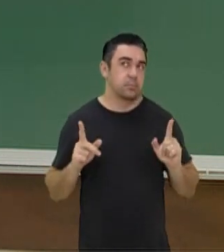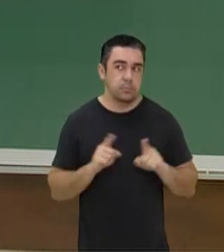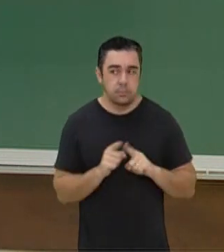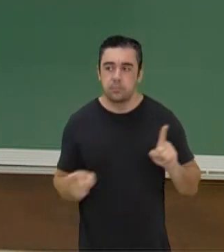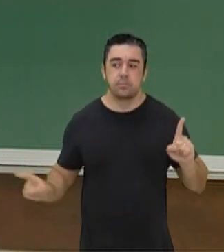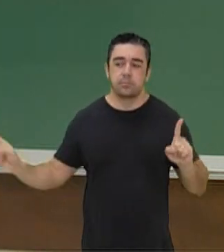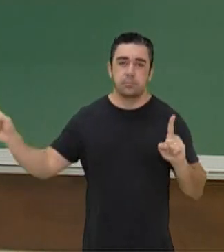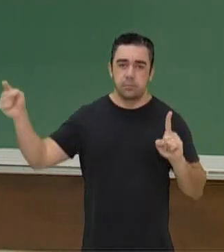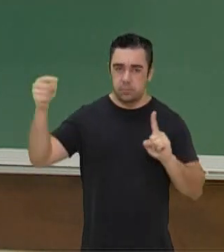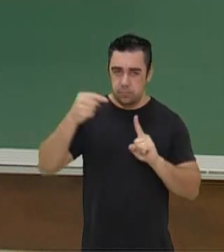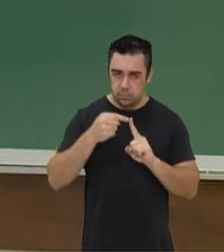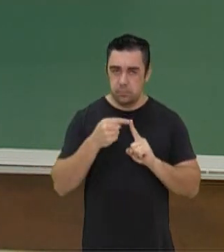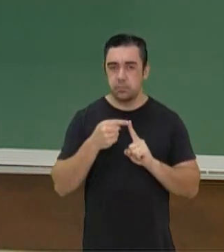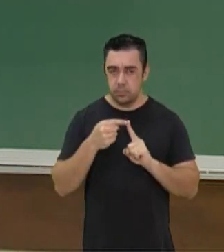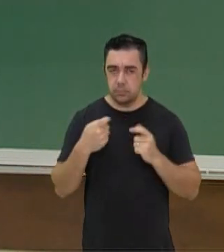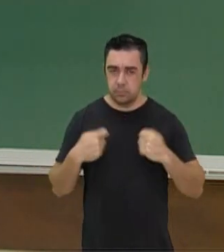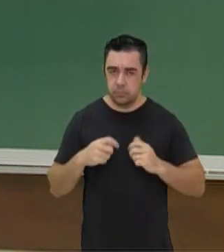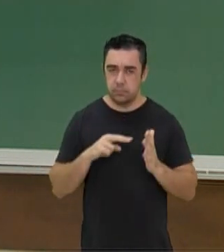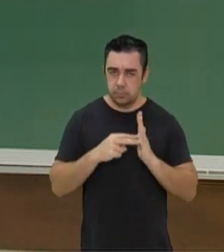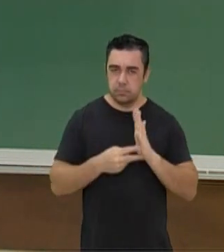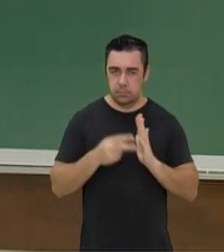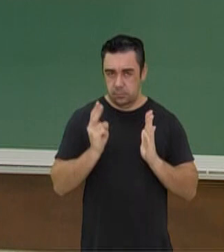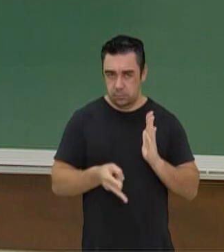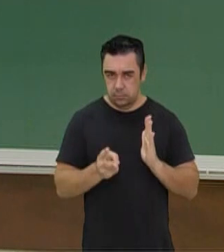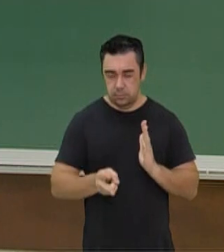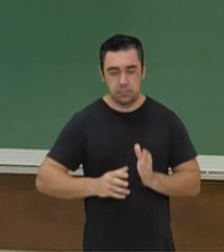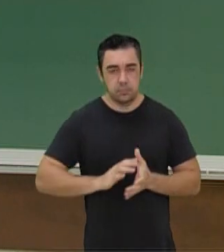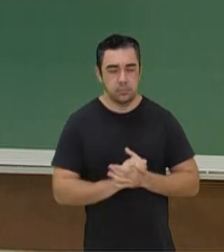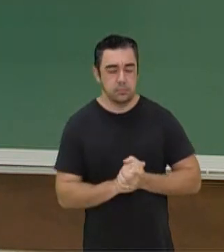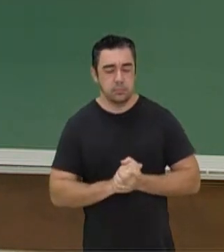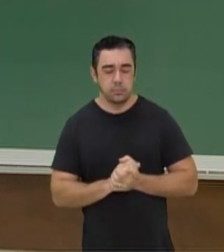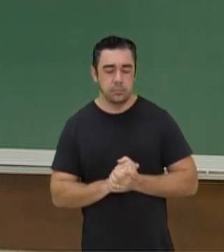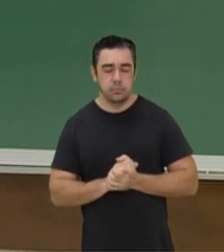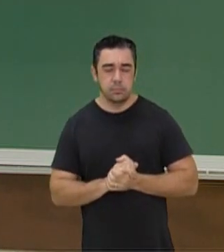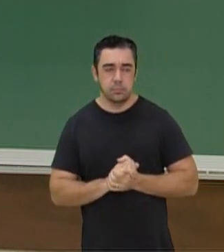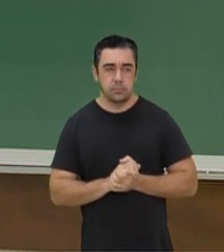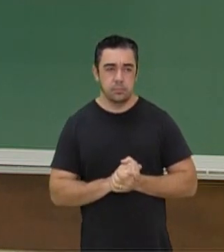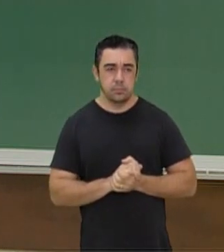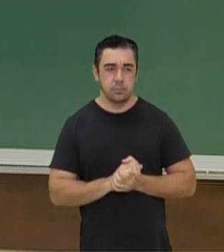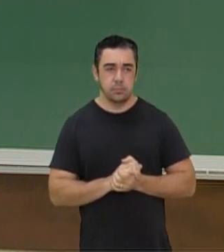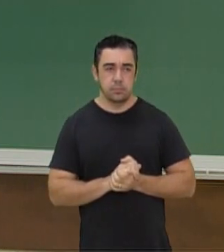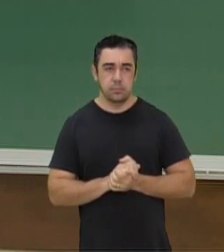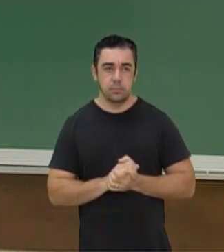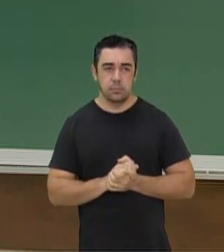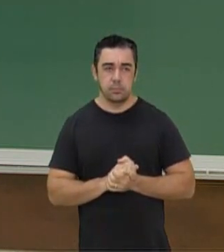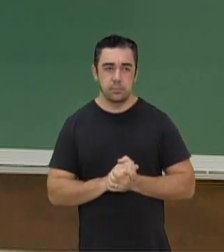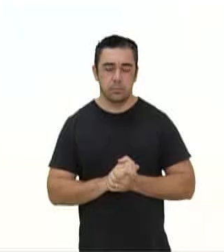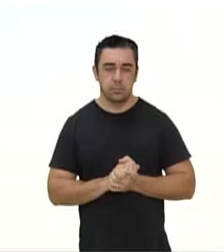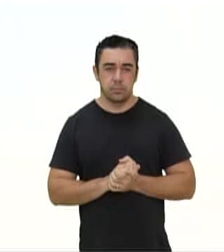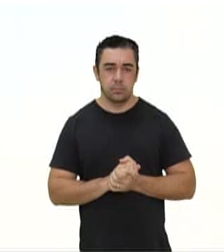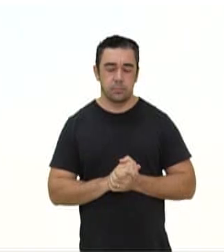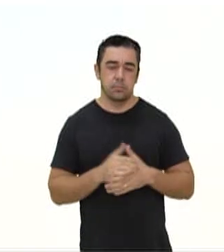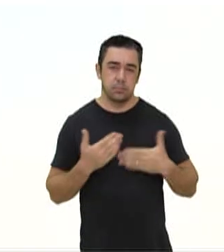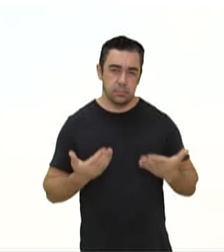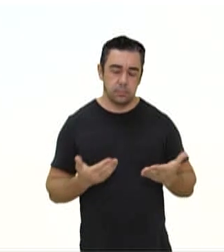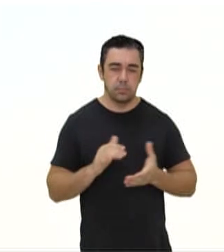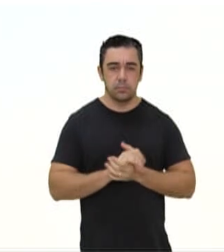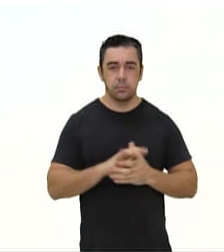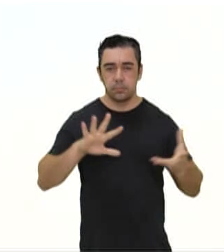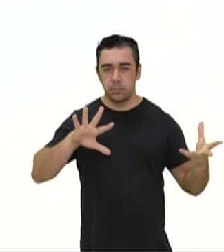ser diferente ali o significado, senão perde o sentido da palavra. Então